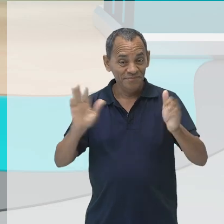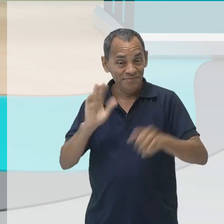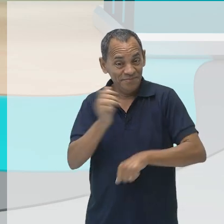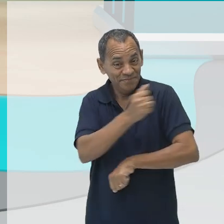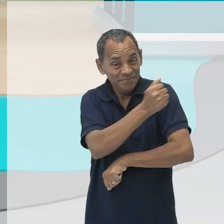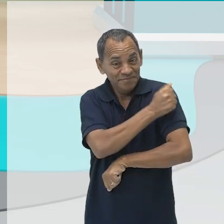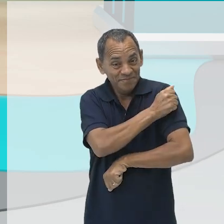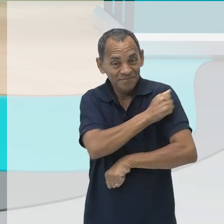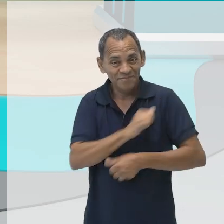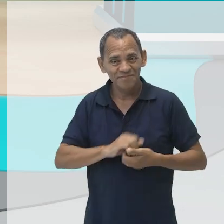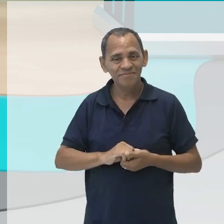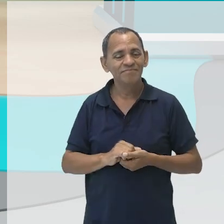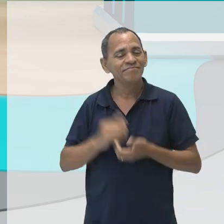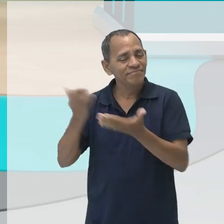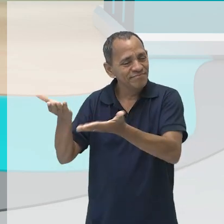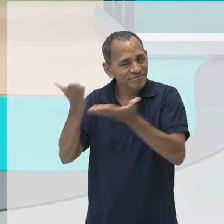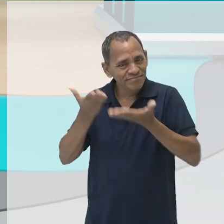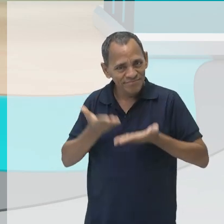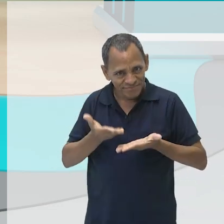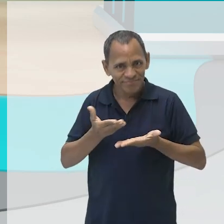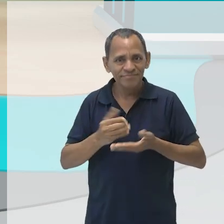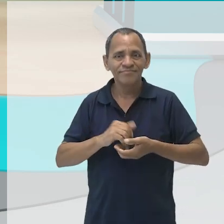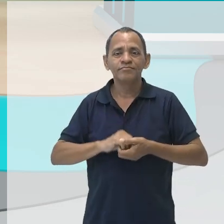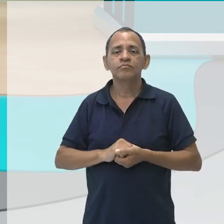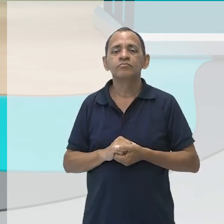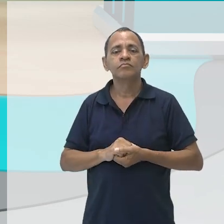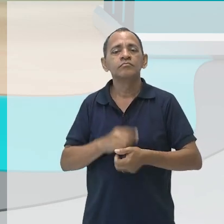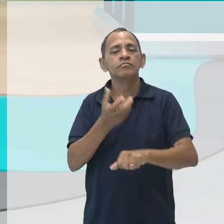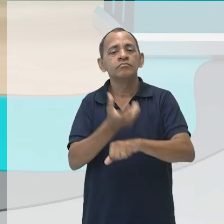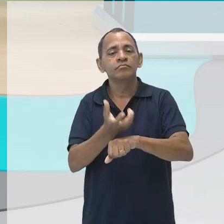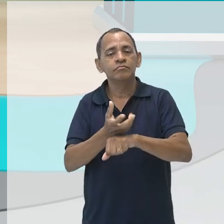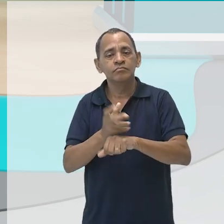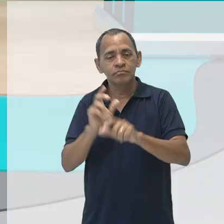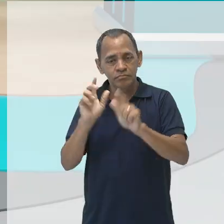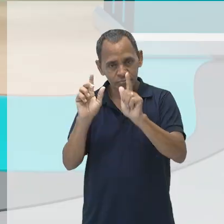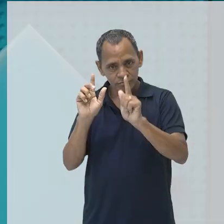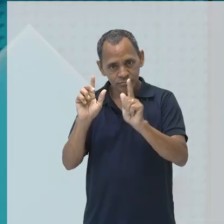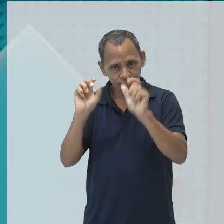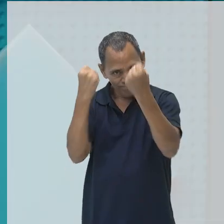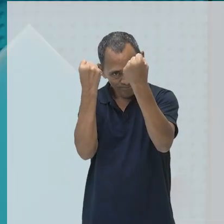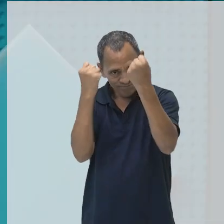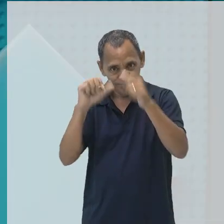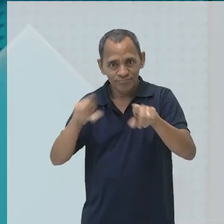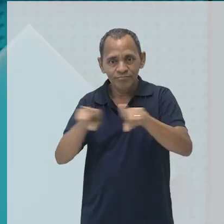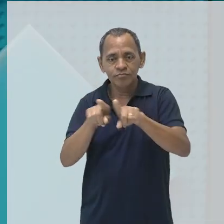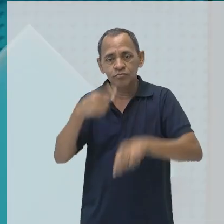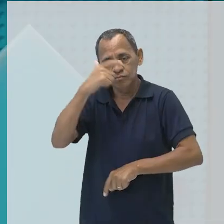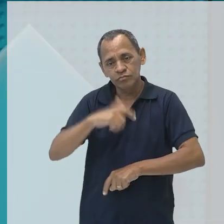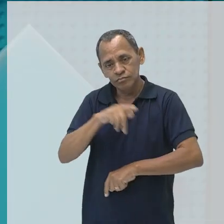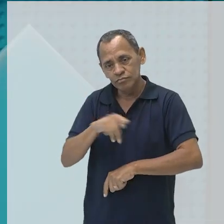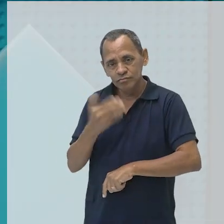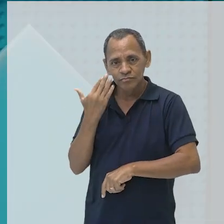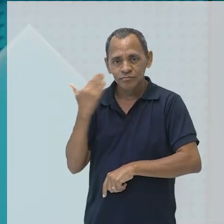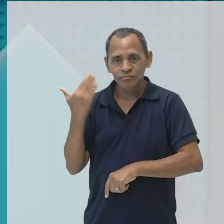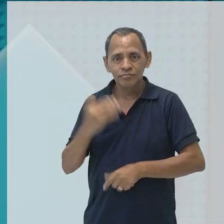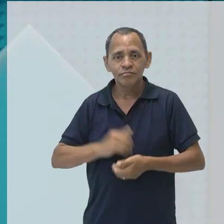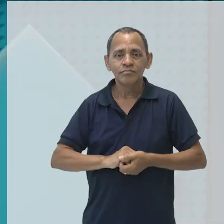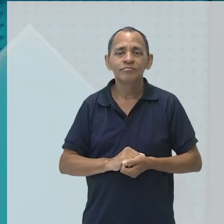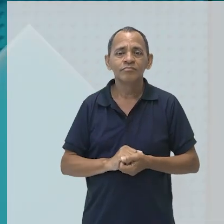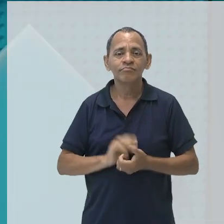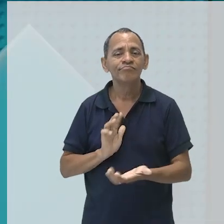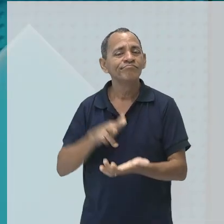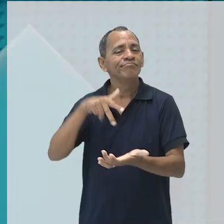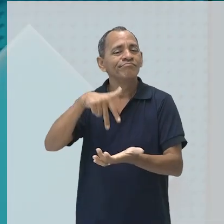Oi, gente! Sejam bem-vindos à nossa aula de Educação Física. Eu sou a professora Jucimara Brito, estou